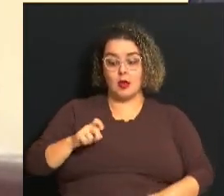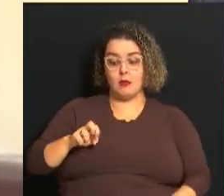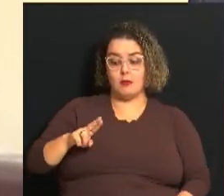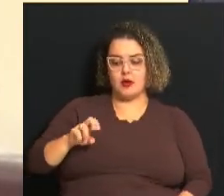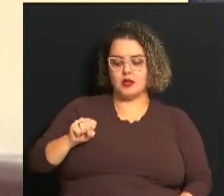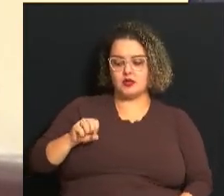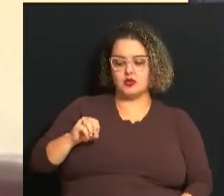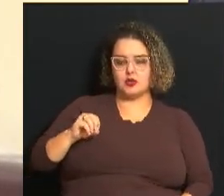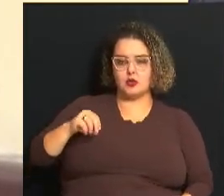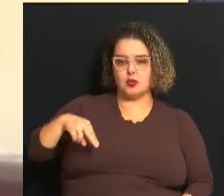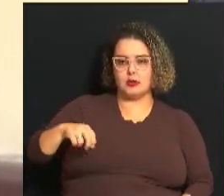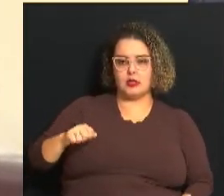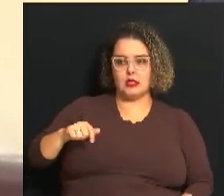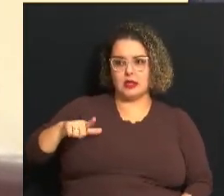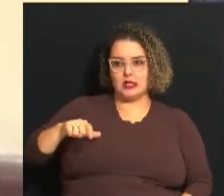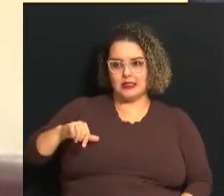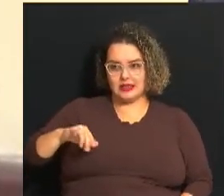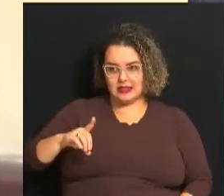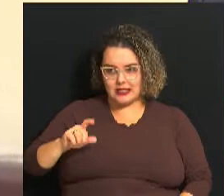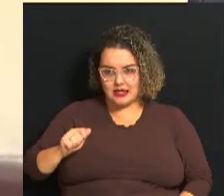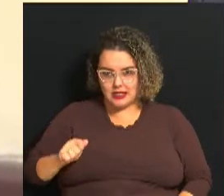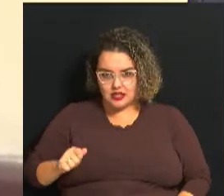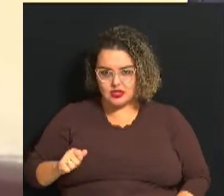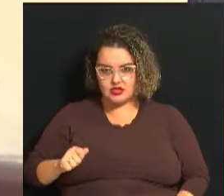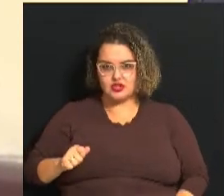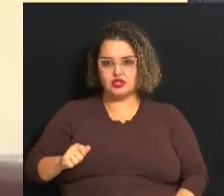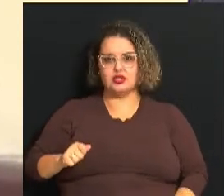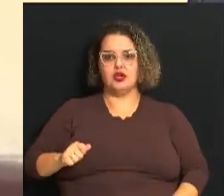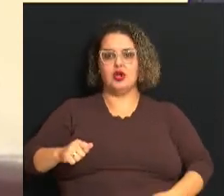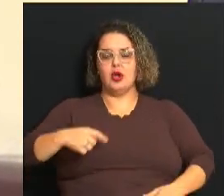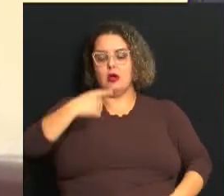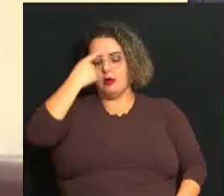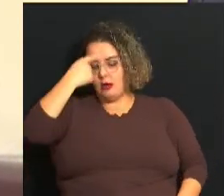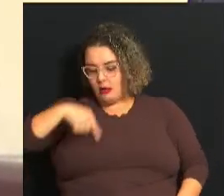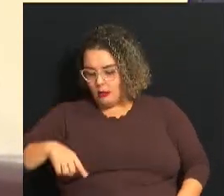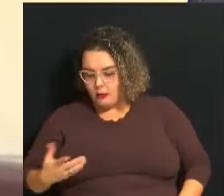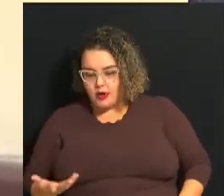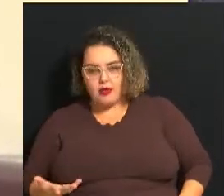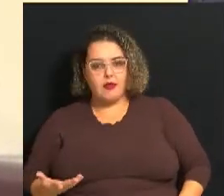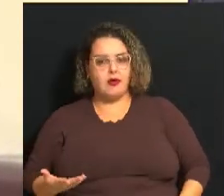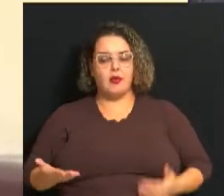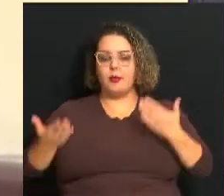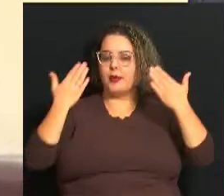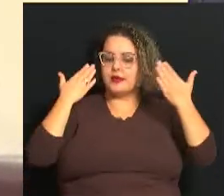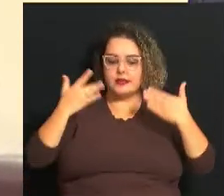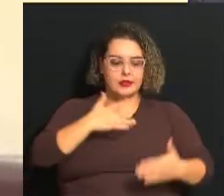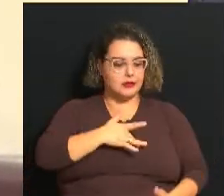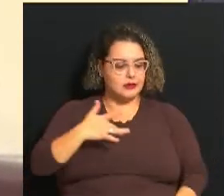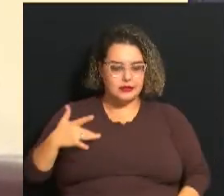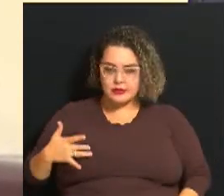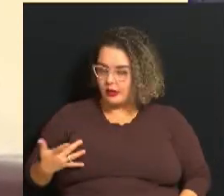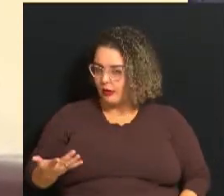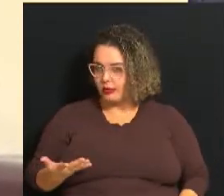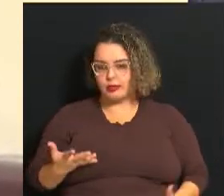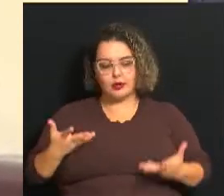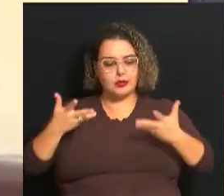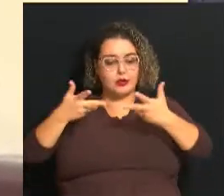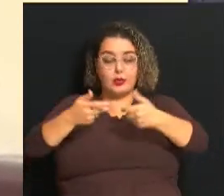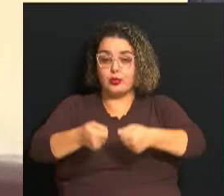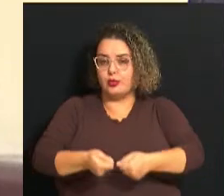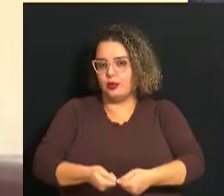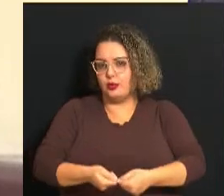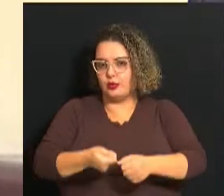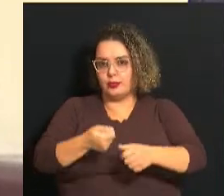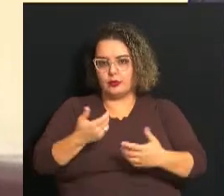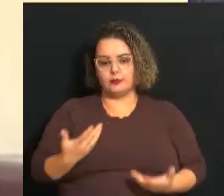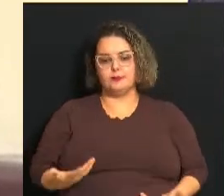à integridade psíquica ou física né do trabalhador e quase sempre com